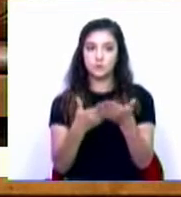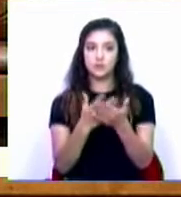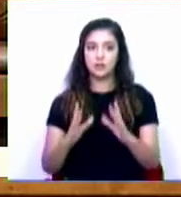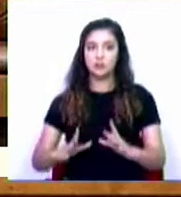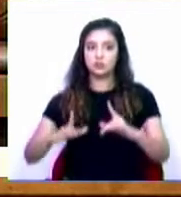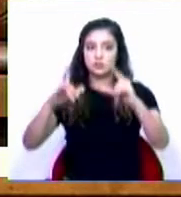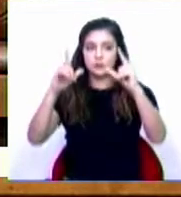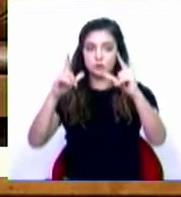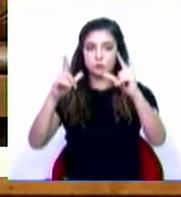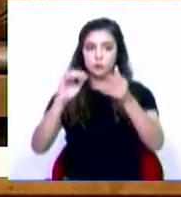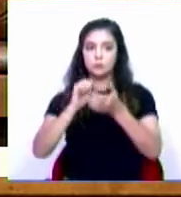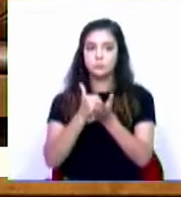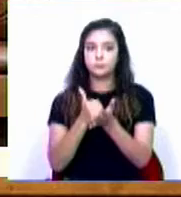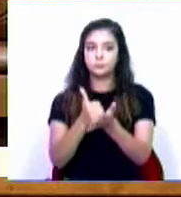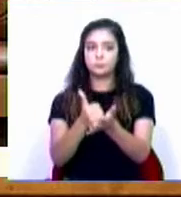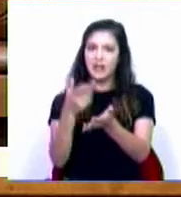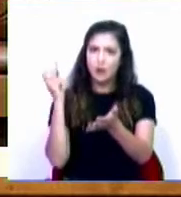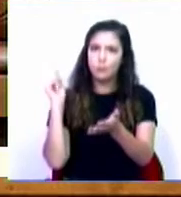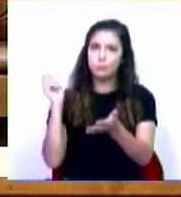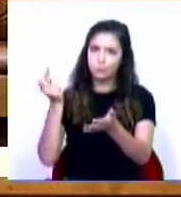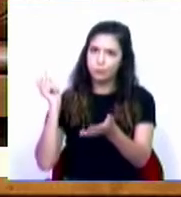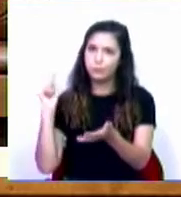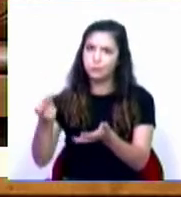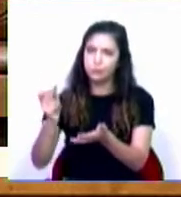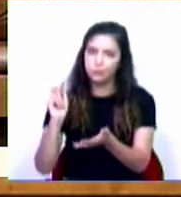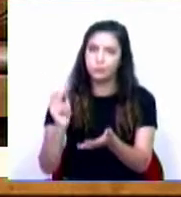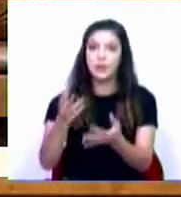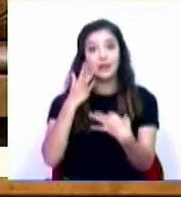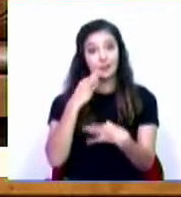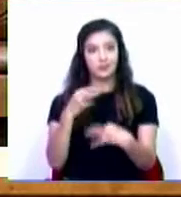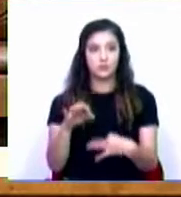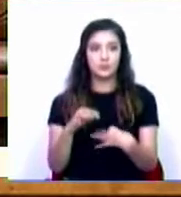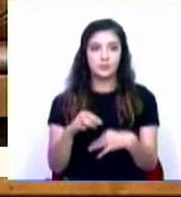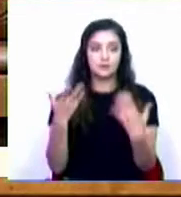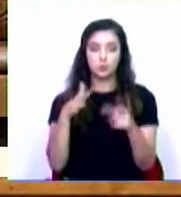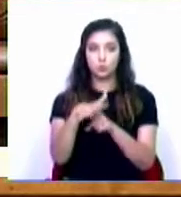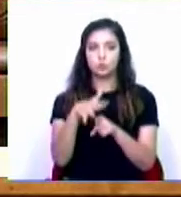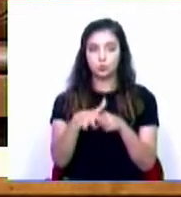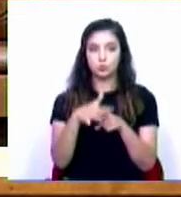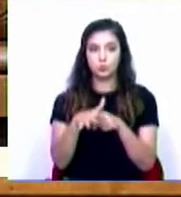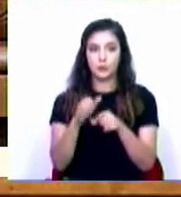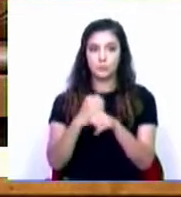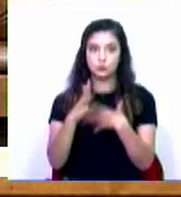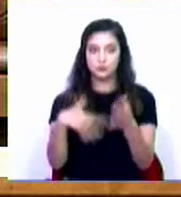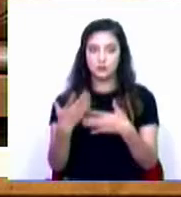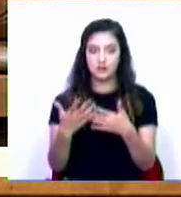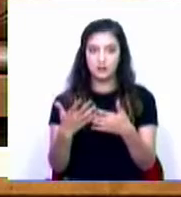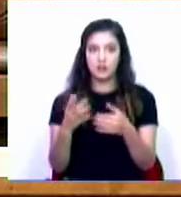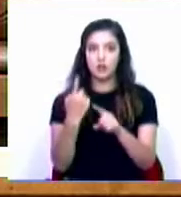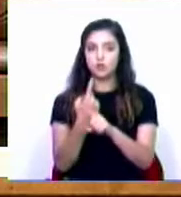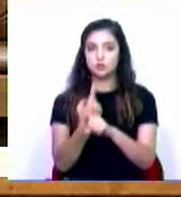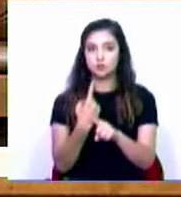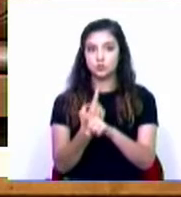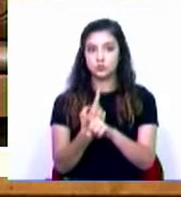crescimento sustentado ao longo de vários anos, além de, naturalmente, com efeito na produtividade. As vantagens